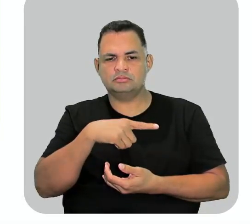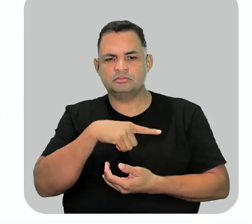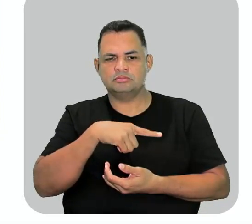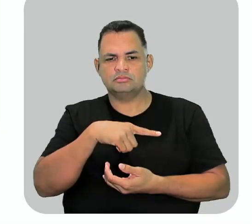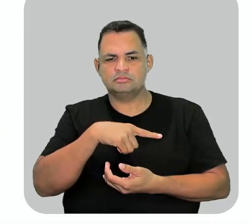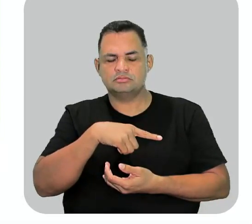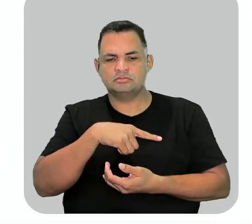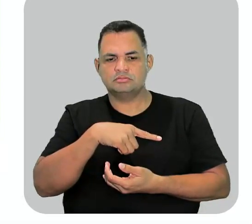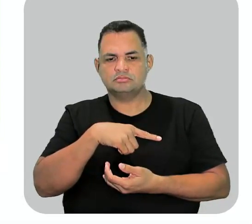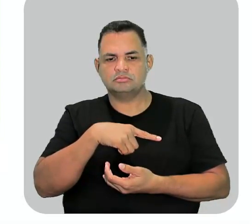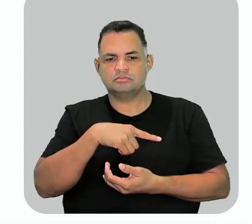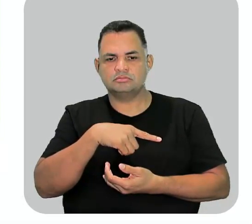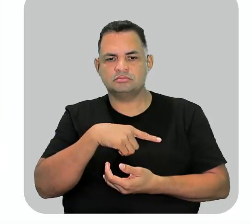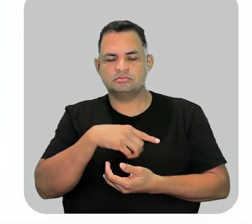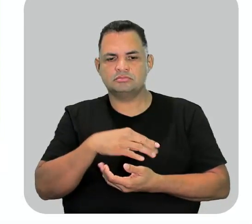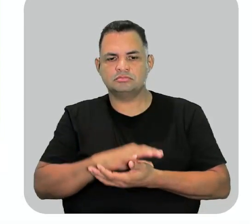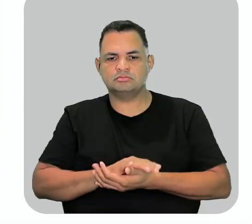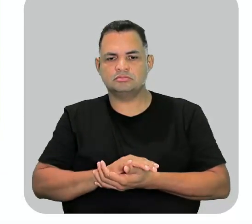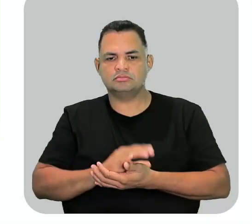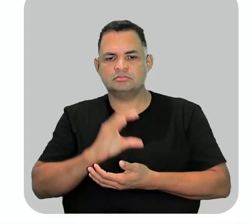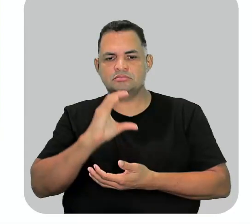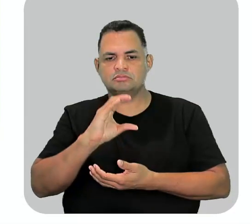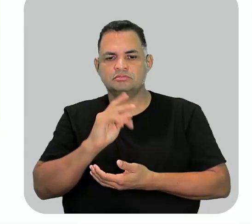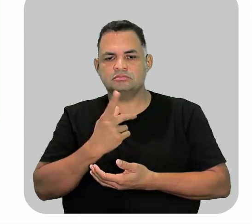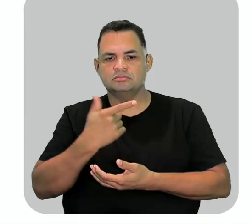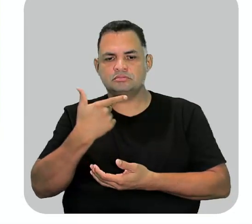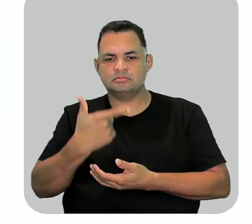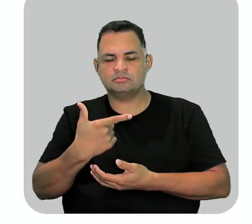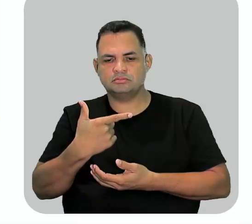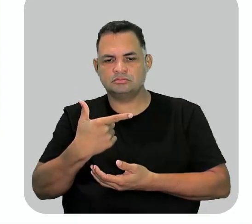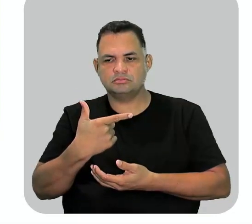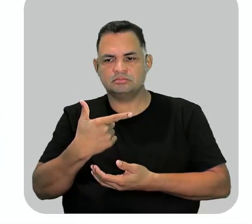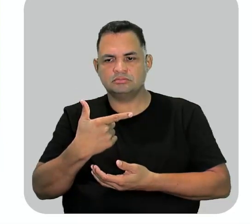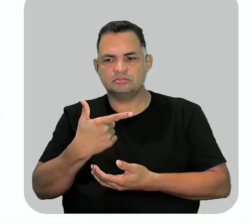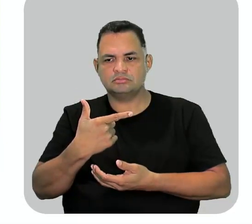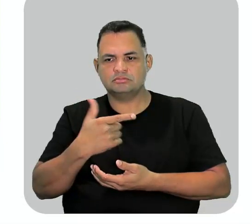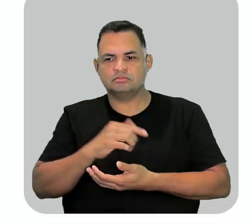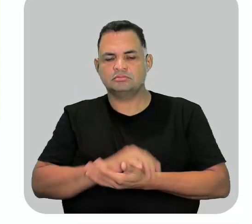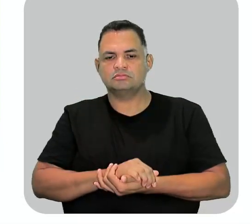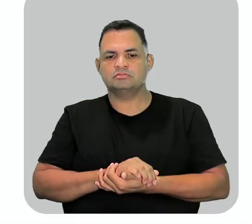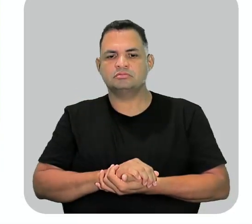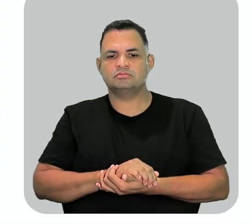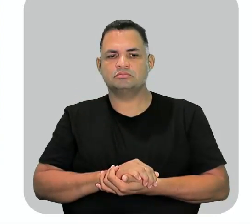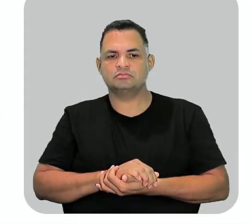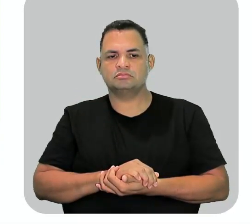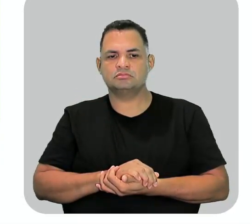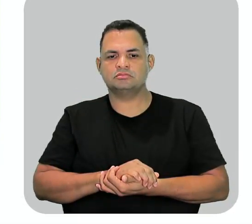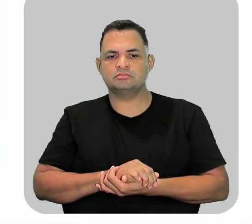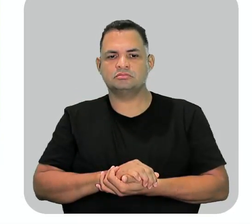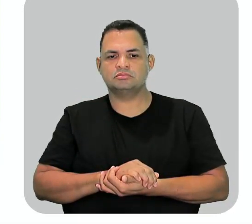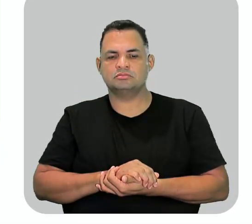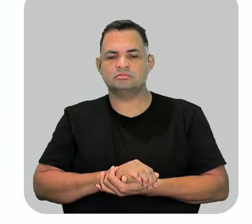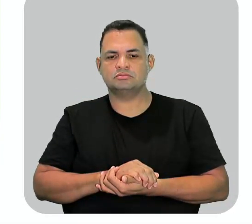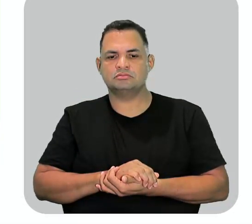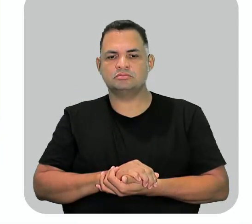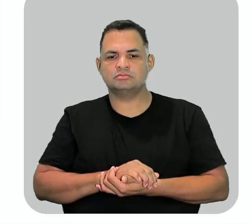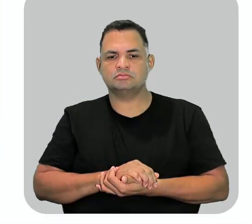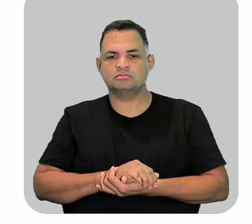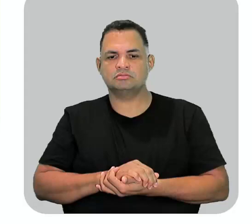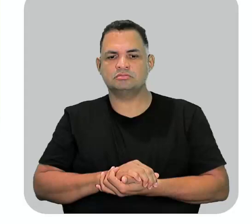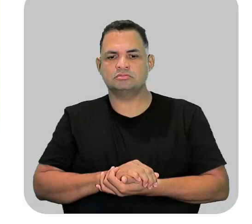ao carbono. O CH2, que já era esse carbono aqui, ó, e os seus dois